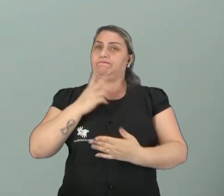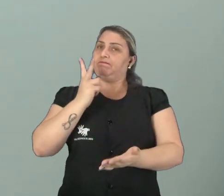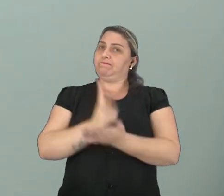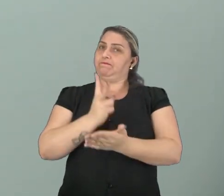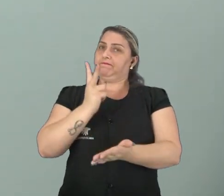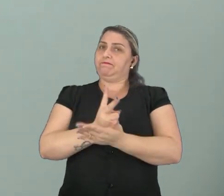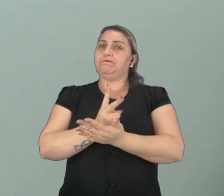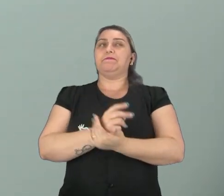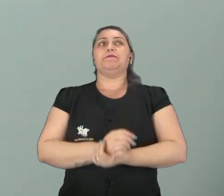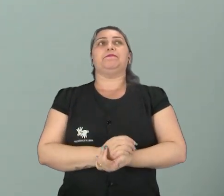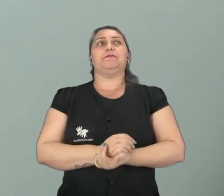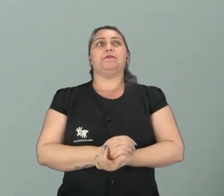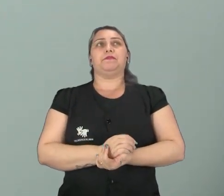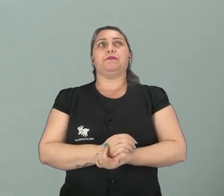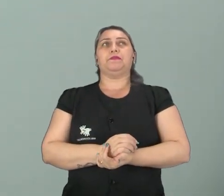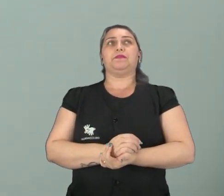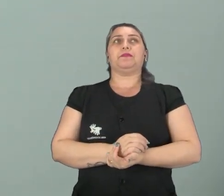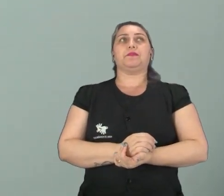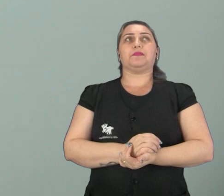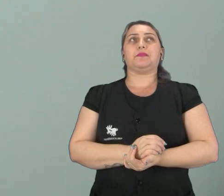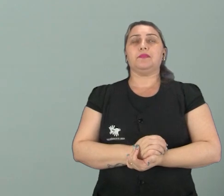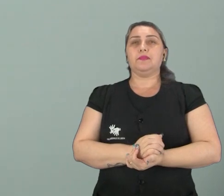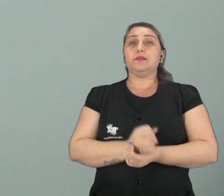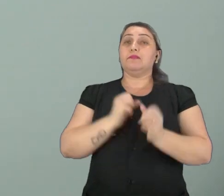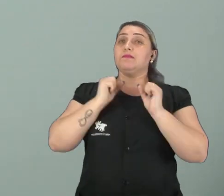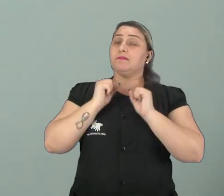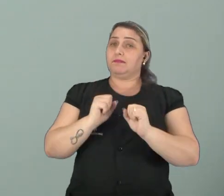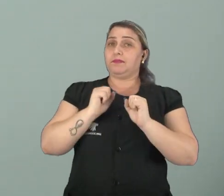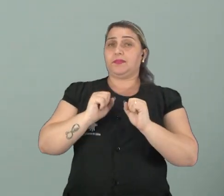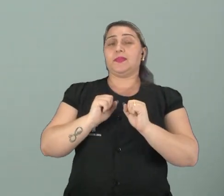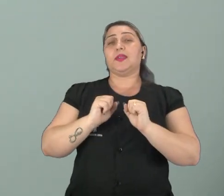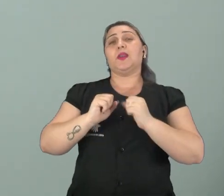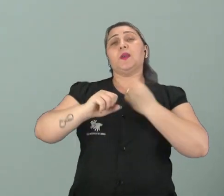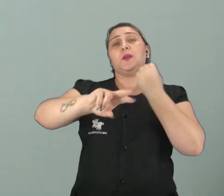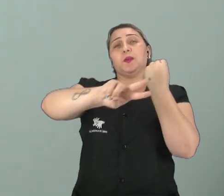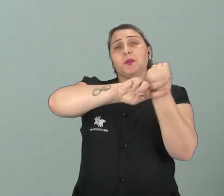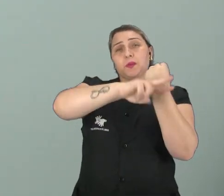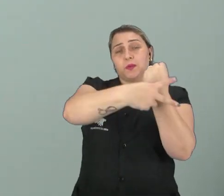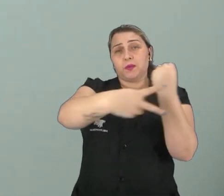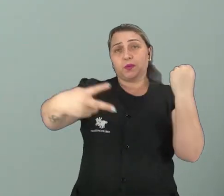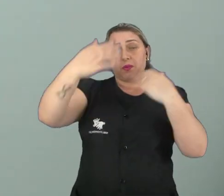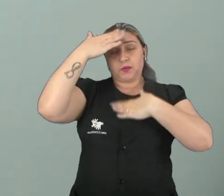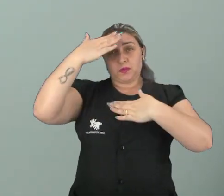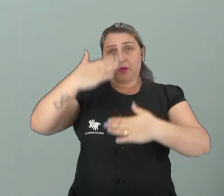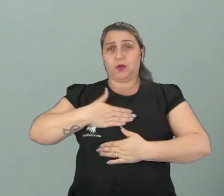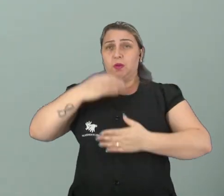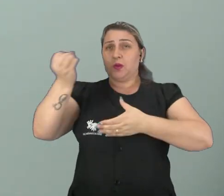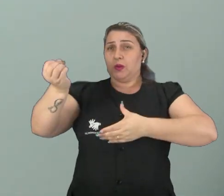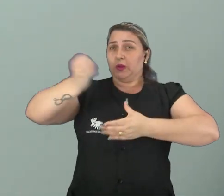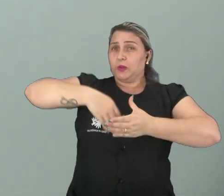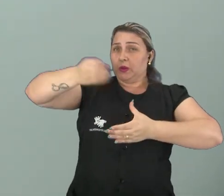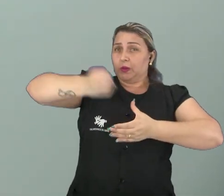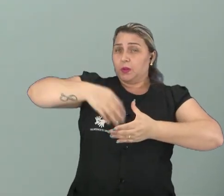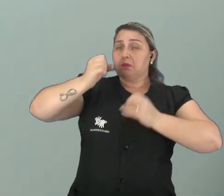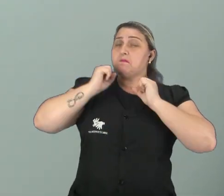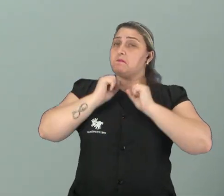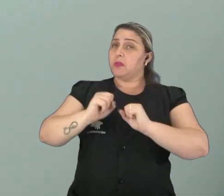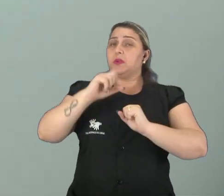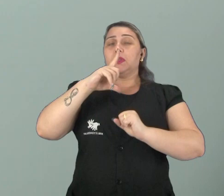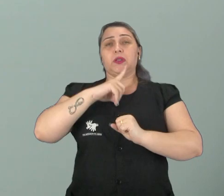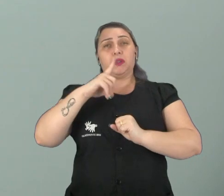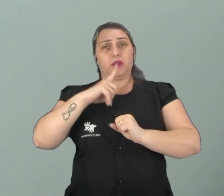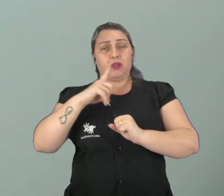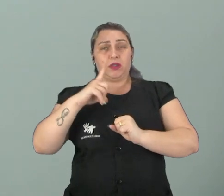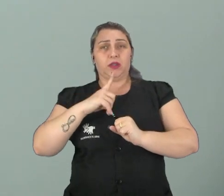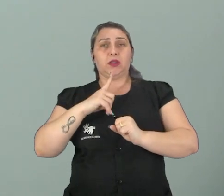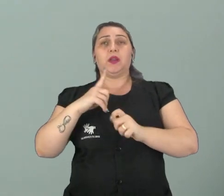sempre. E uma rotina irregular, né, ela pode levar a uma série de consequências. O seu corpo pode ficar mais estressado e você pode ter efeitos